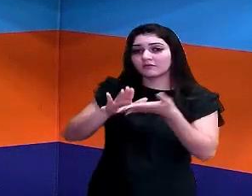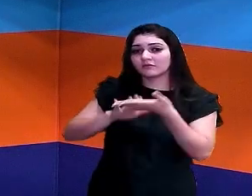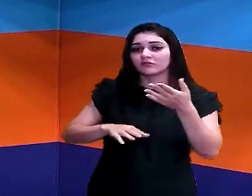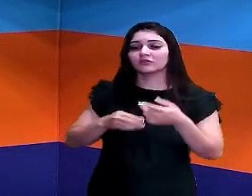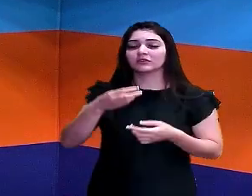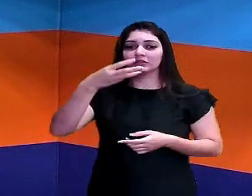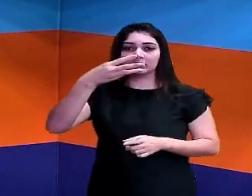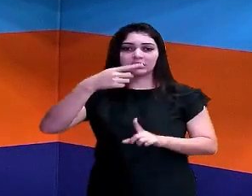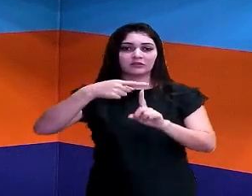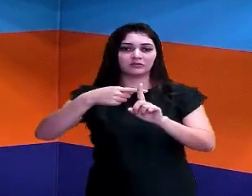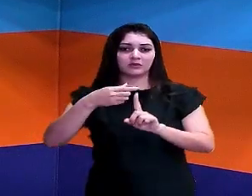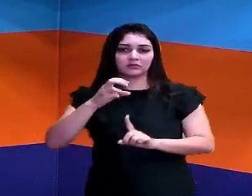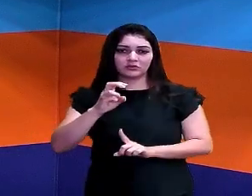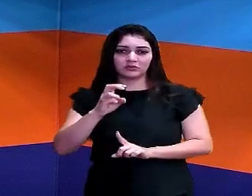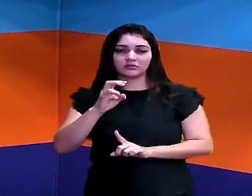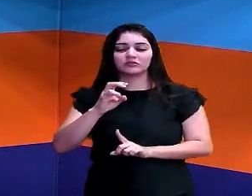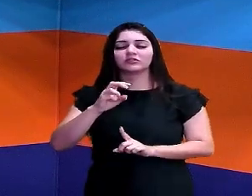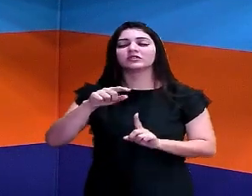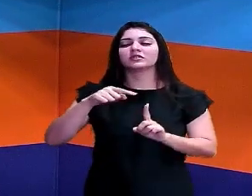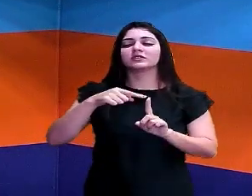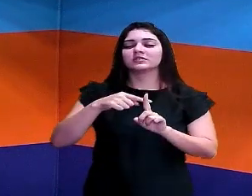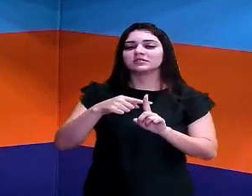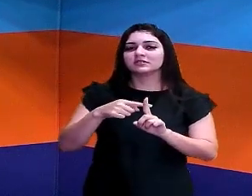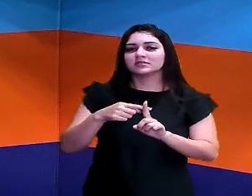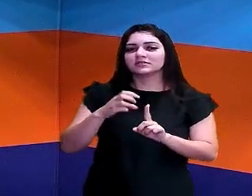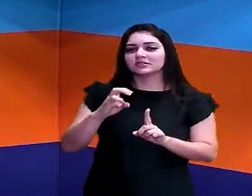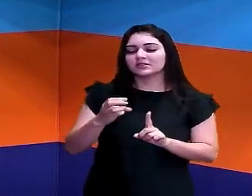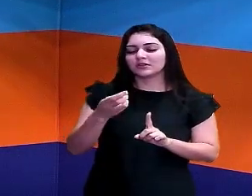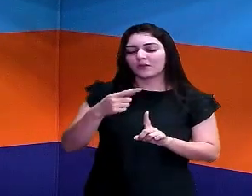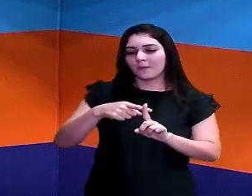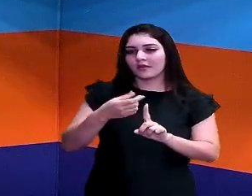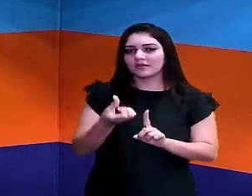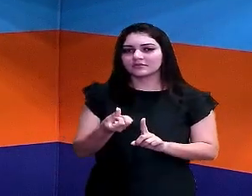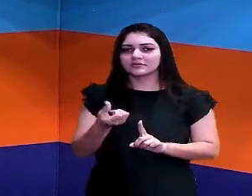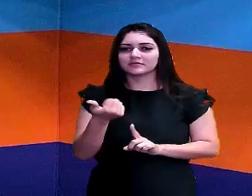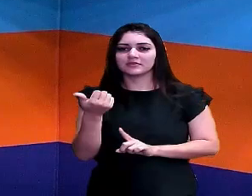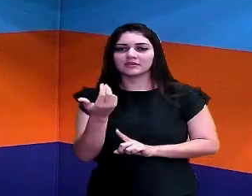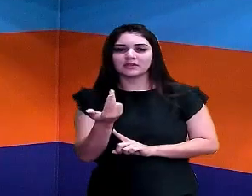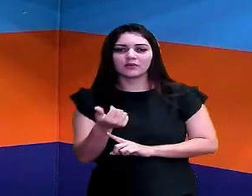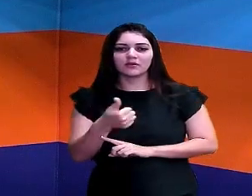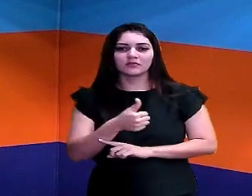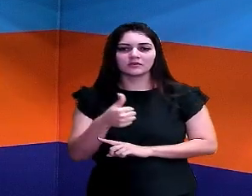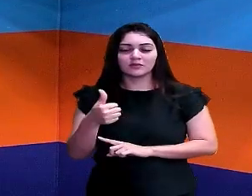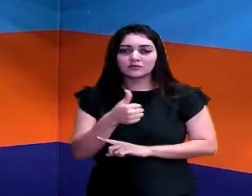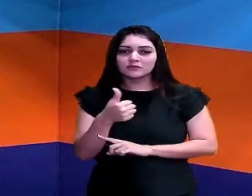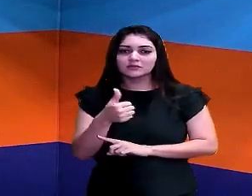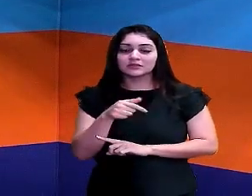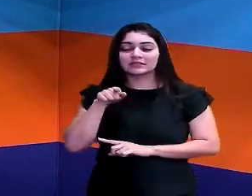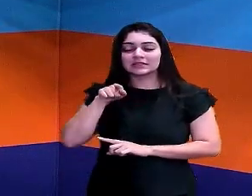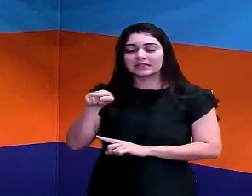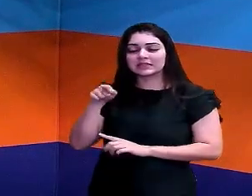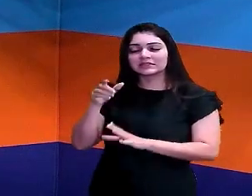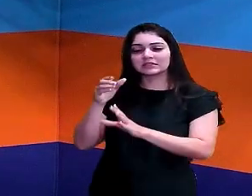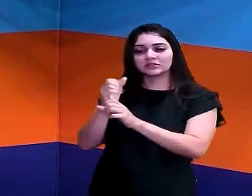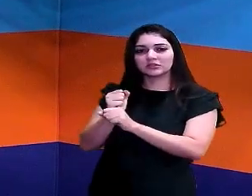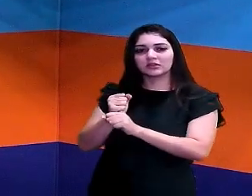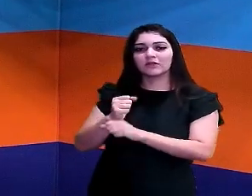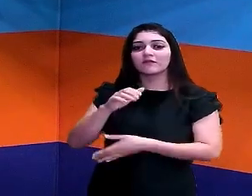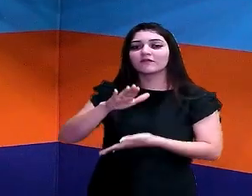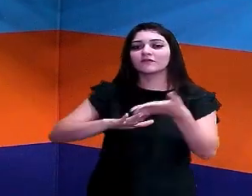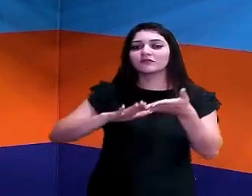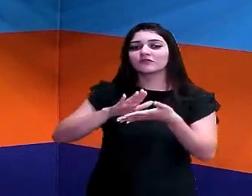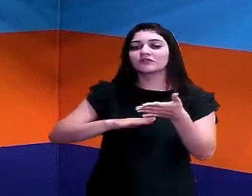3 mais 2, 5, 5 mais 6, 11. Então, desse total aqui, fugiram